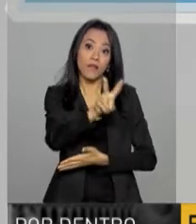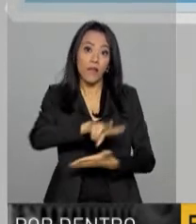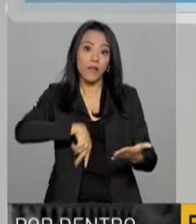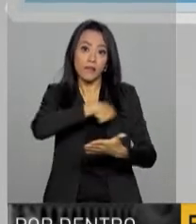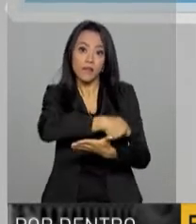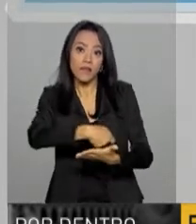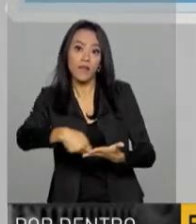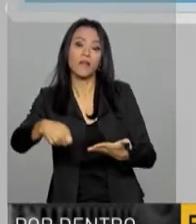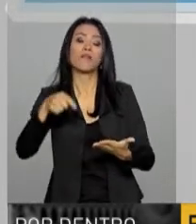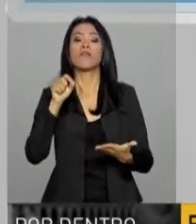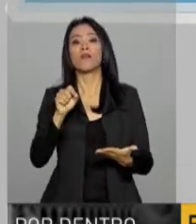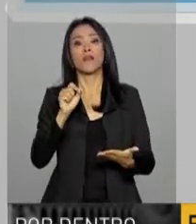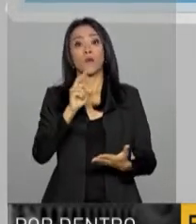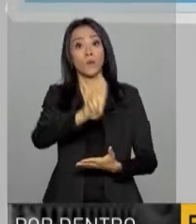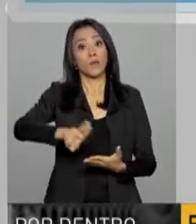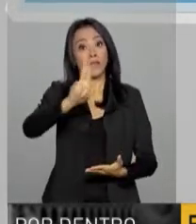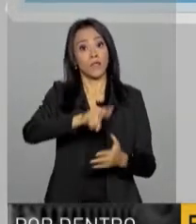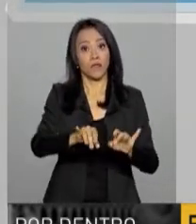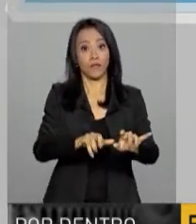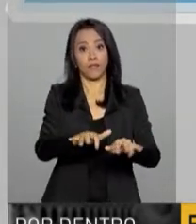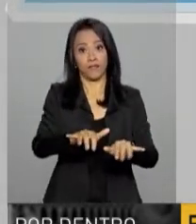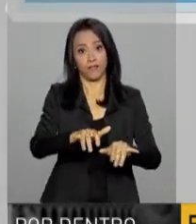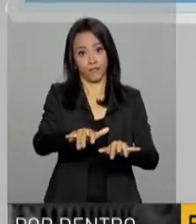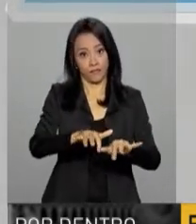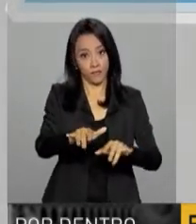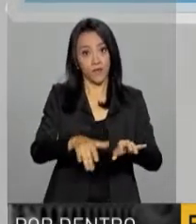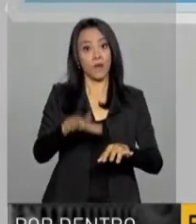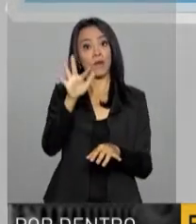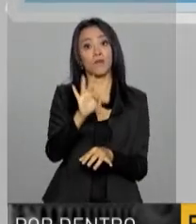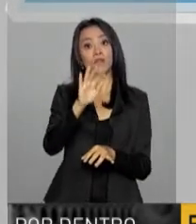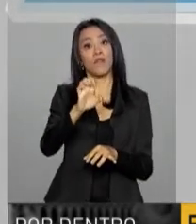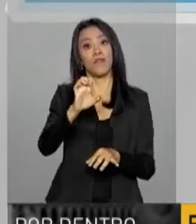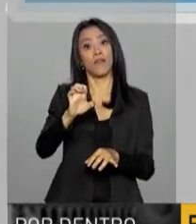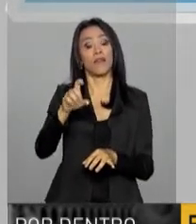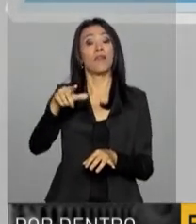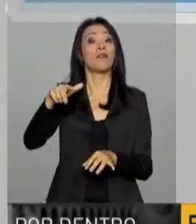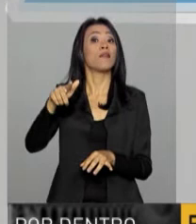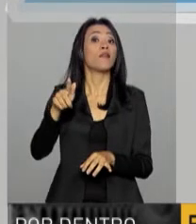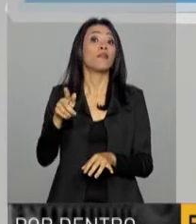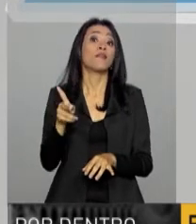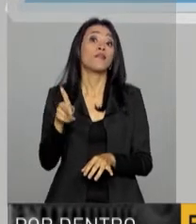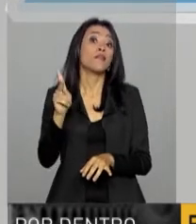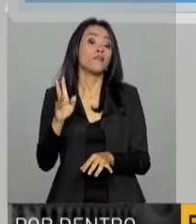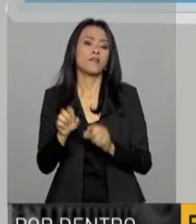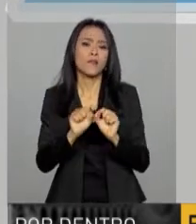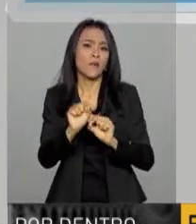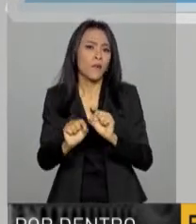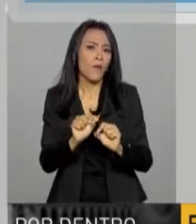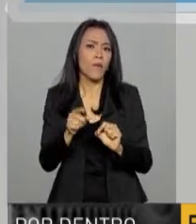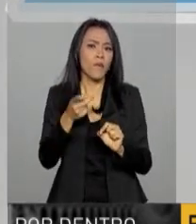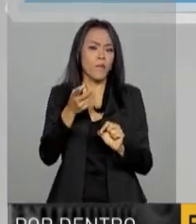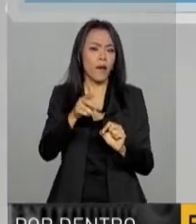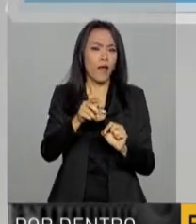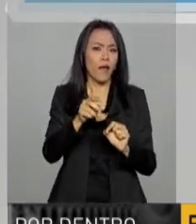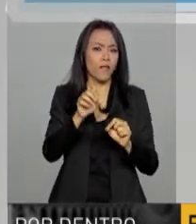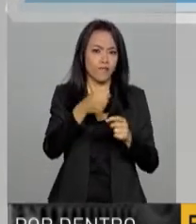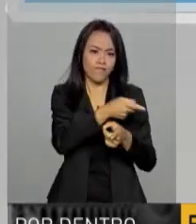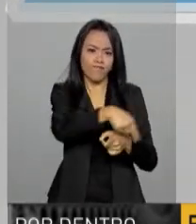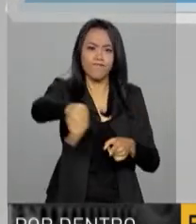notícia falta a famosa sei que mills investimento em educação para formar cidadãos mais conscientes